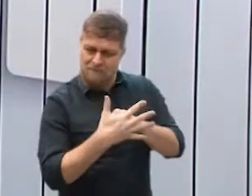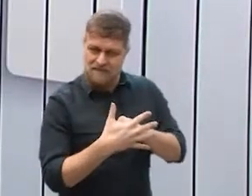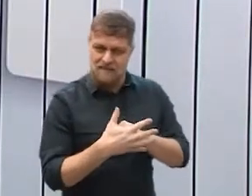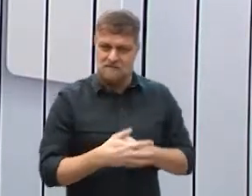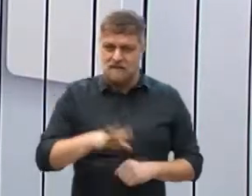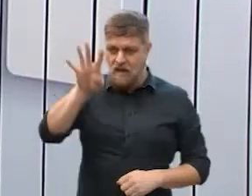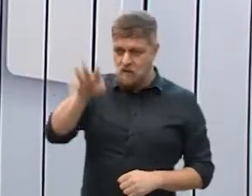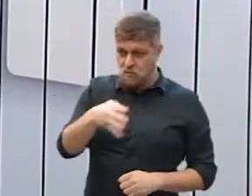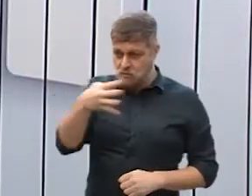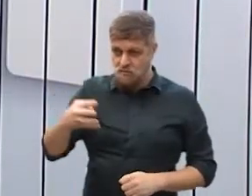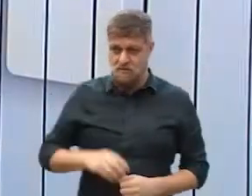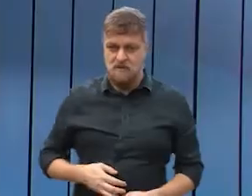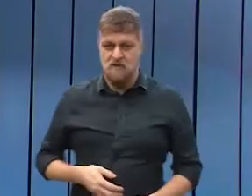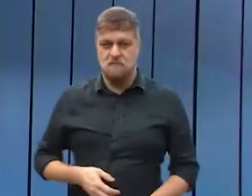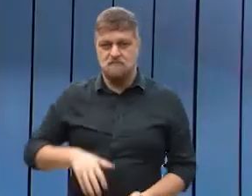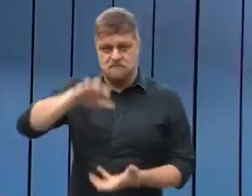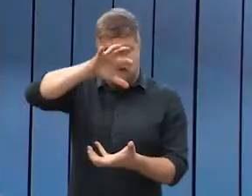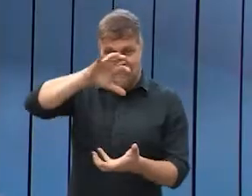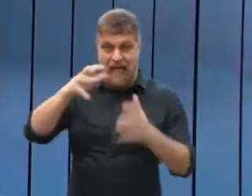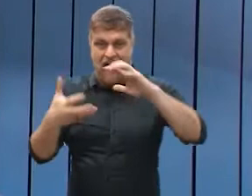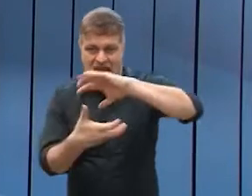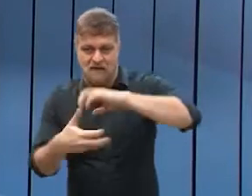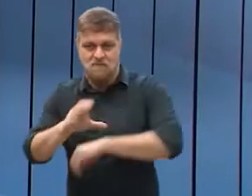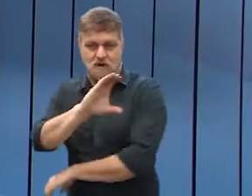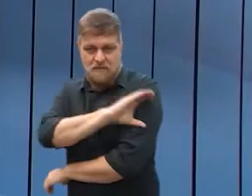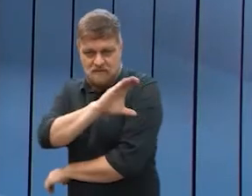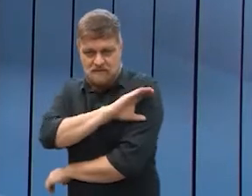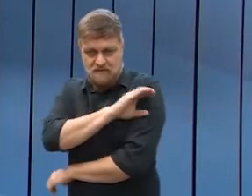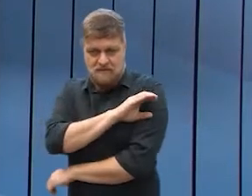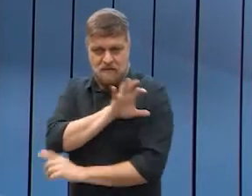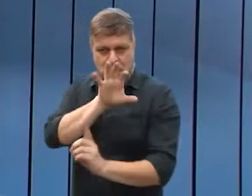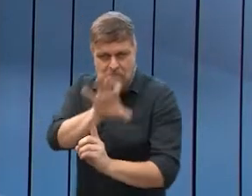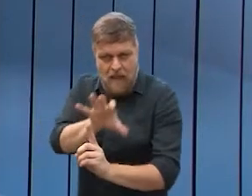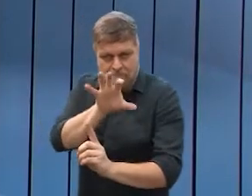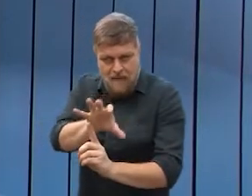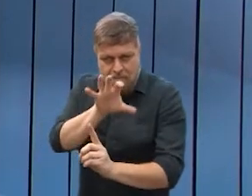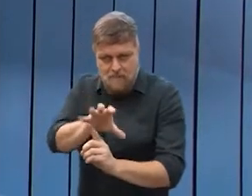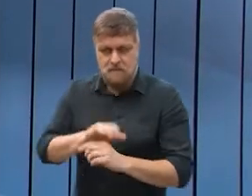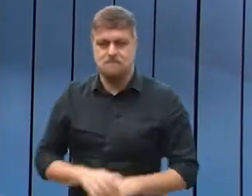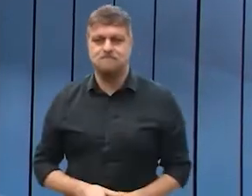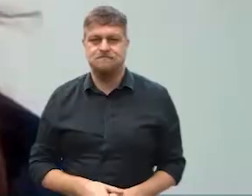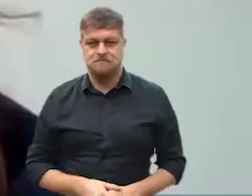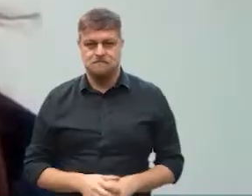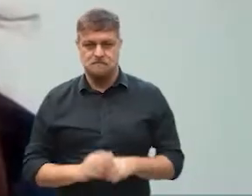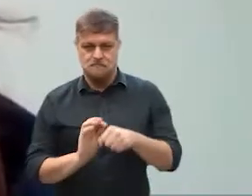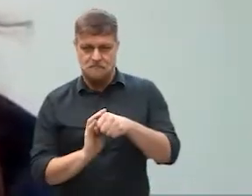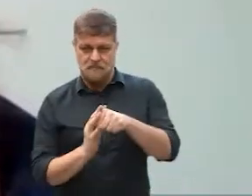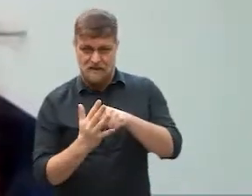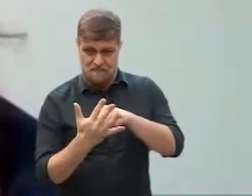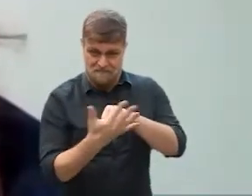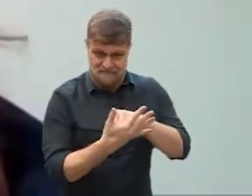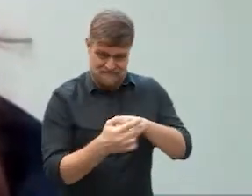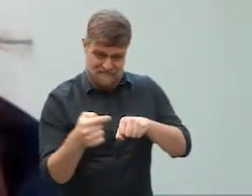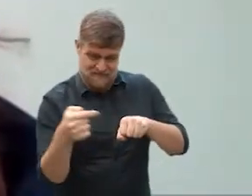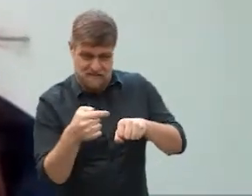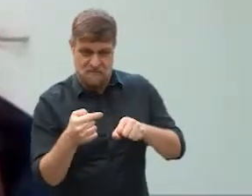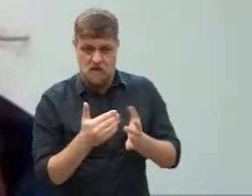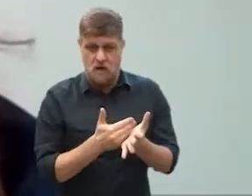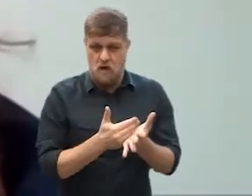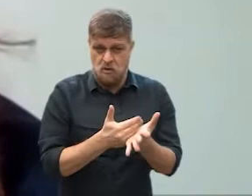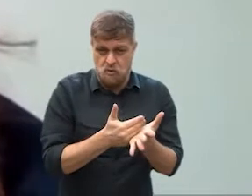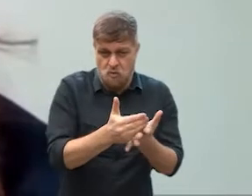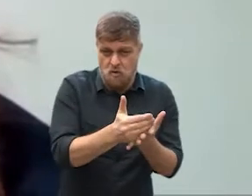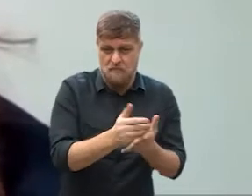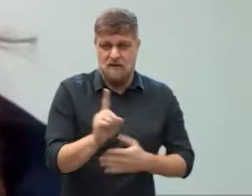de implementação da reforma do ensino médio, Carolina? Olha, a pandemia, primeiro que, a princípio, ela